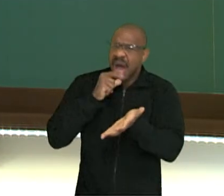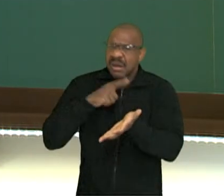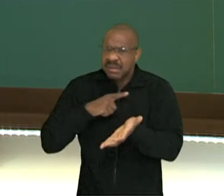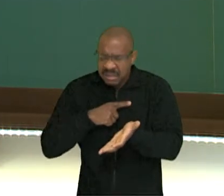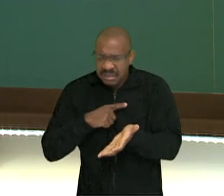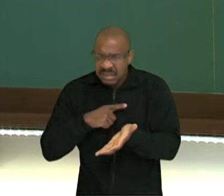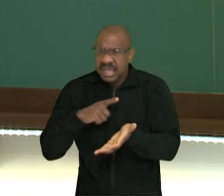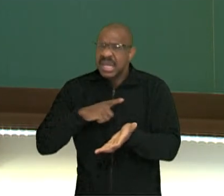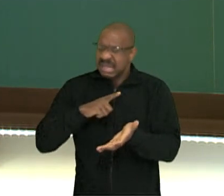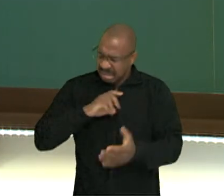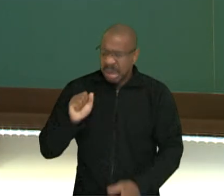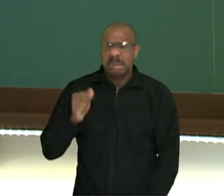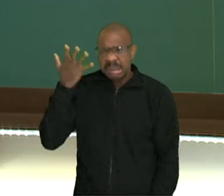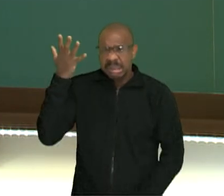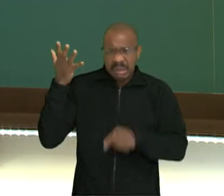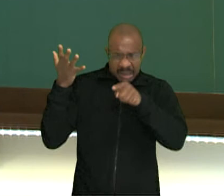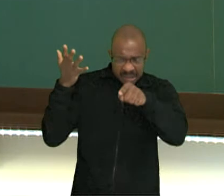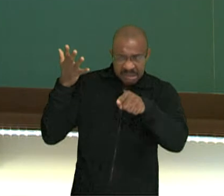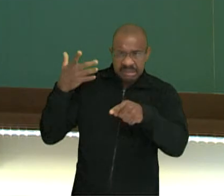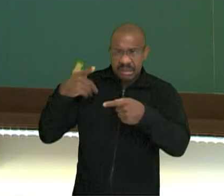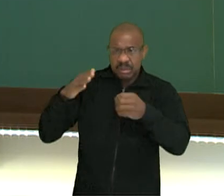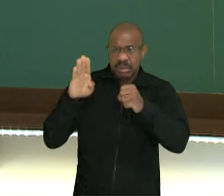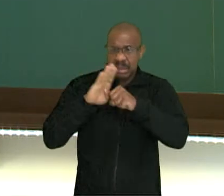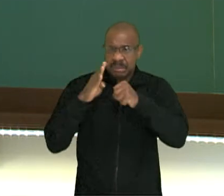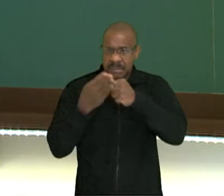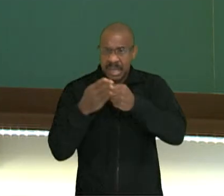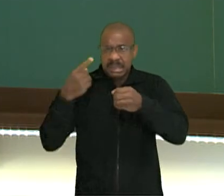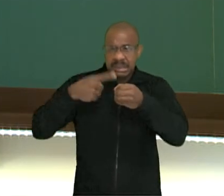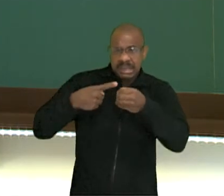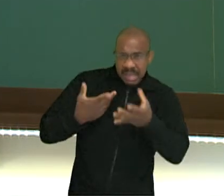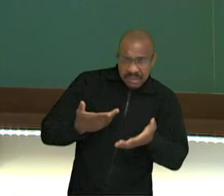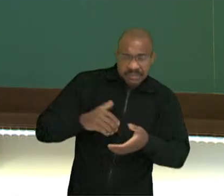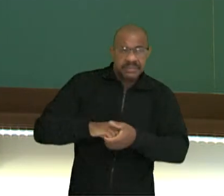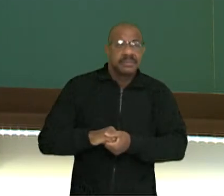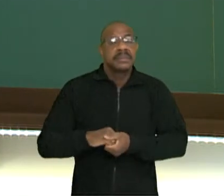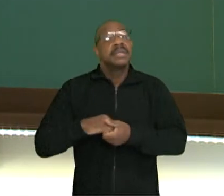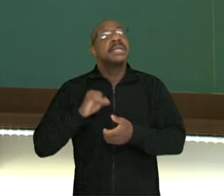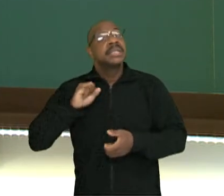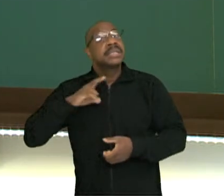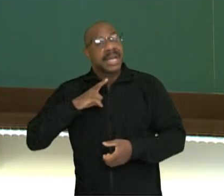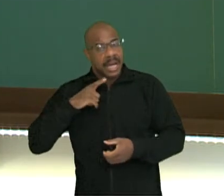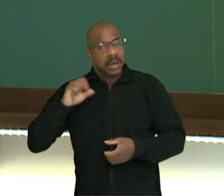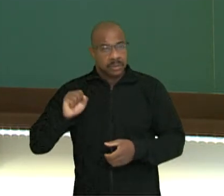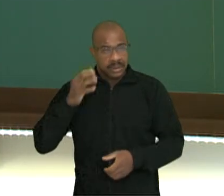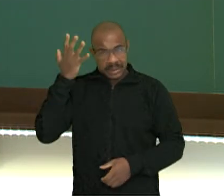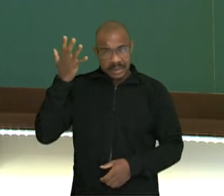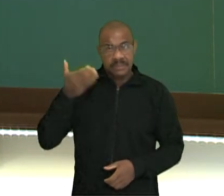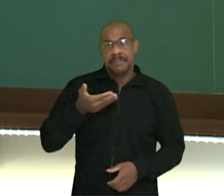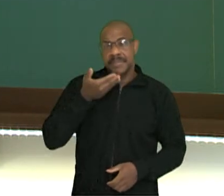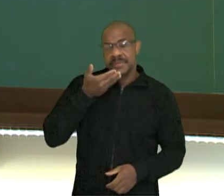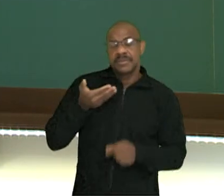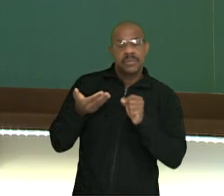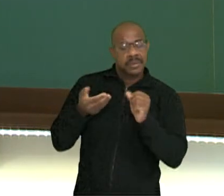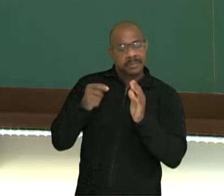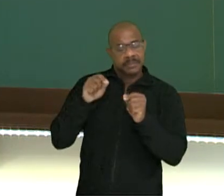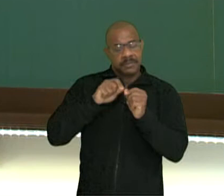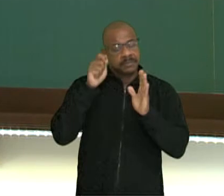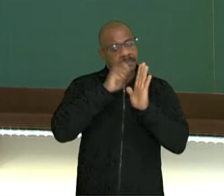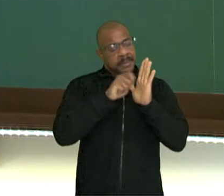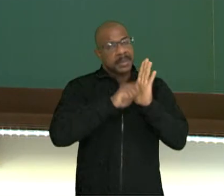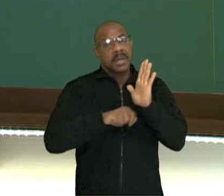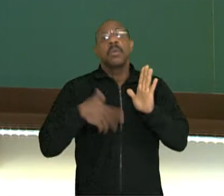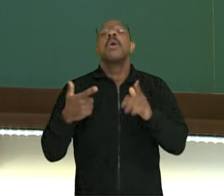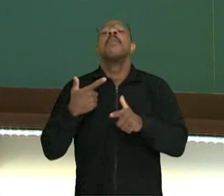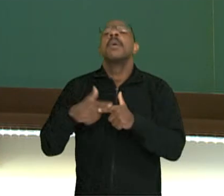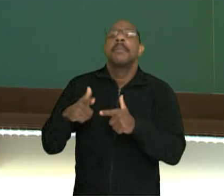Isso está ocorrendo aí? E aí então, se está ocorrendo, eu te pedi, quais são as